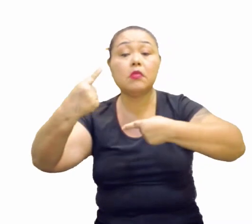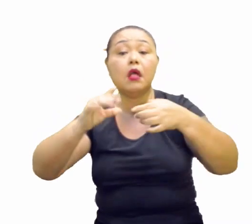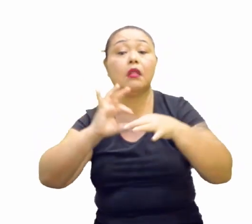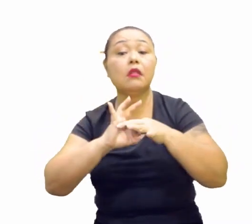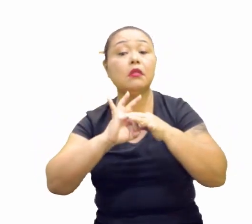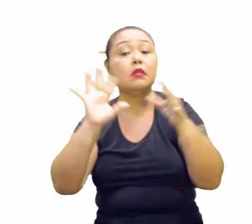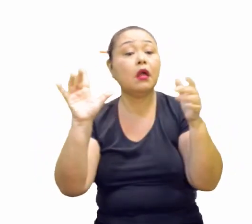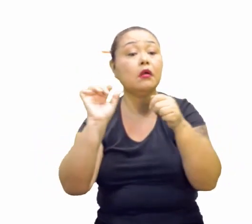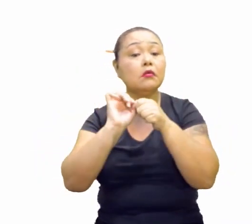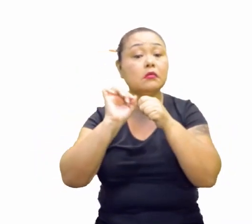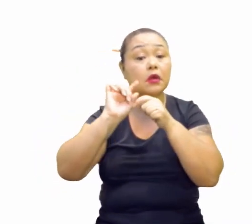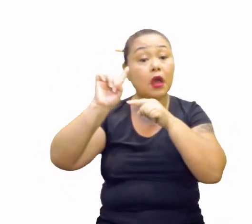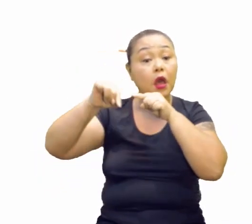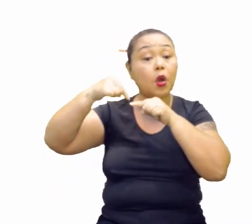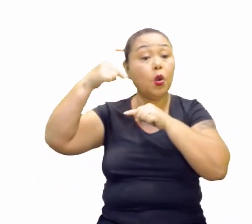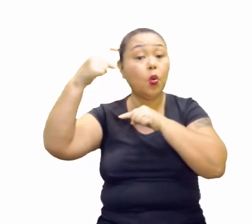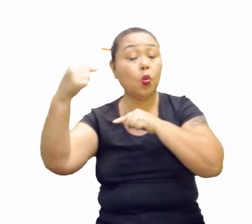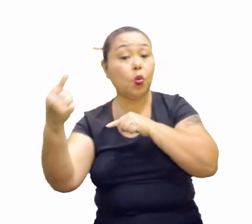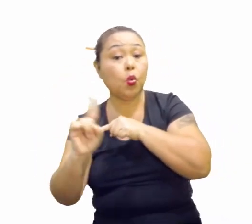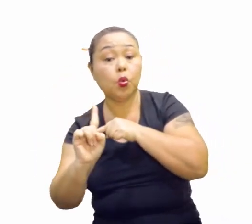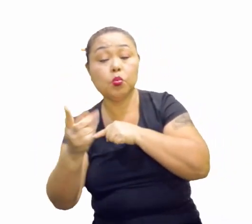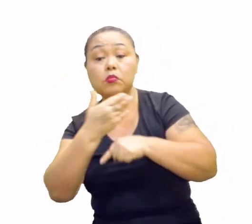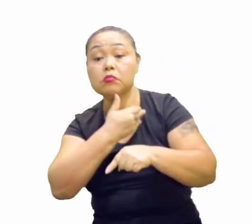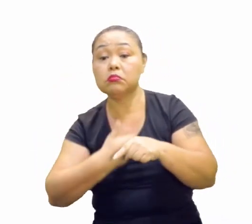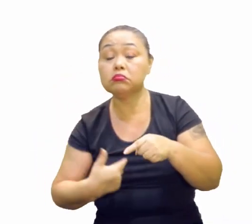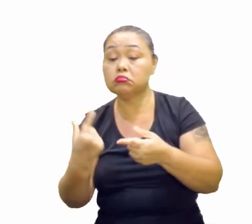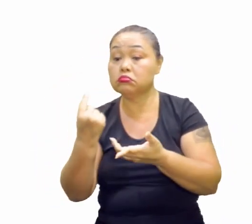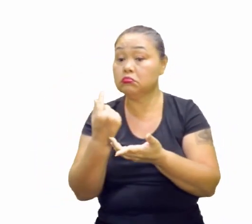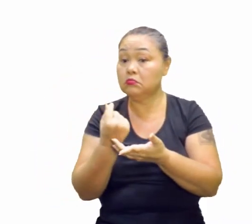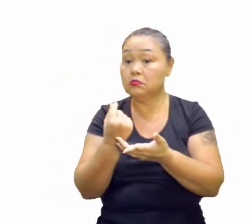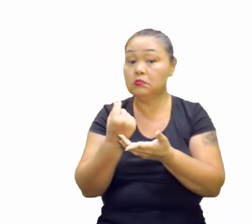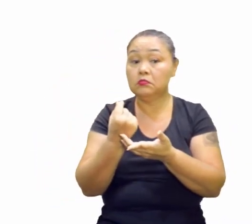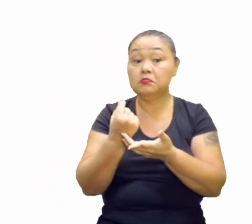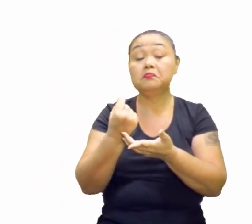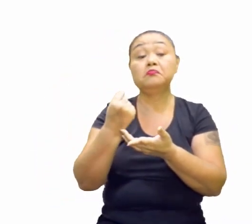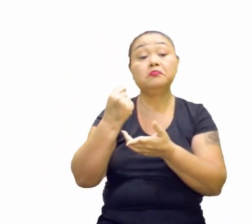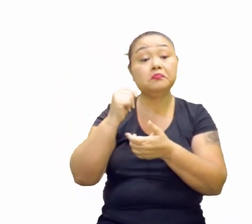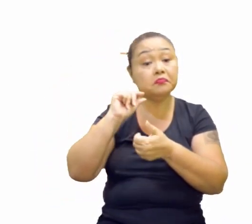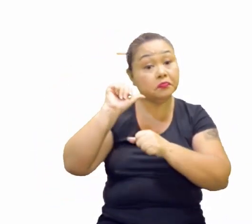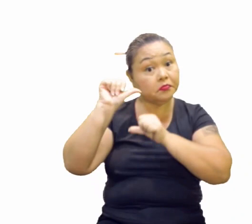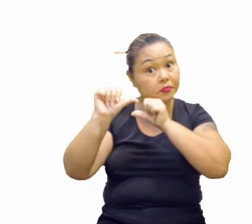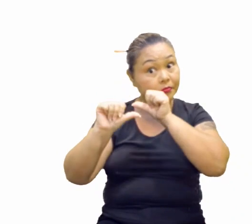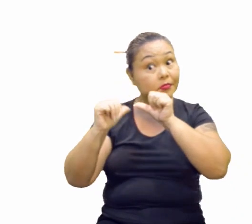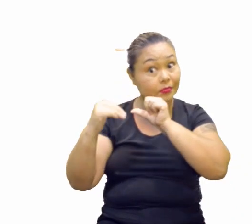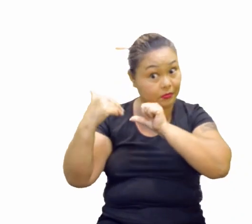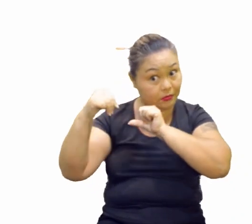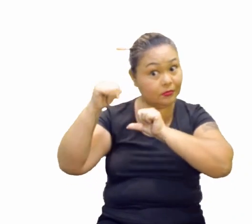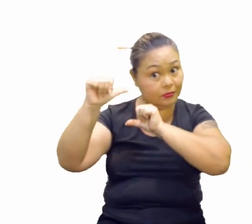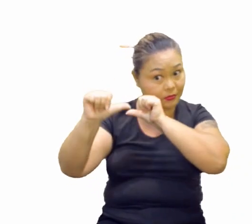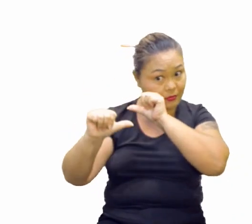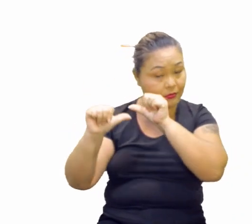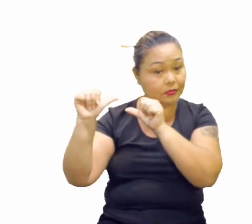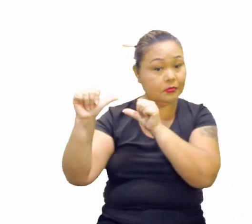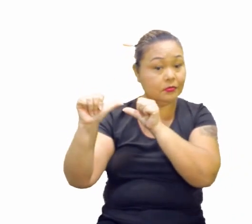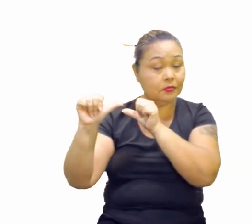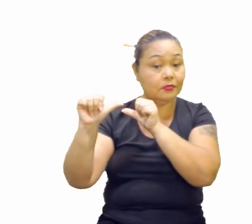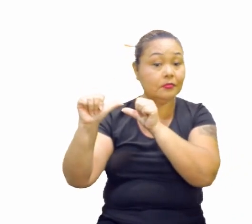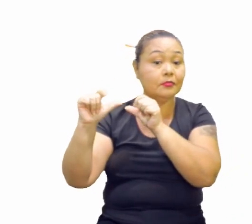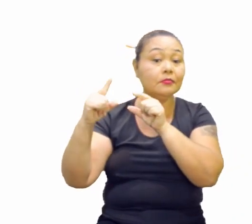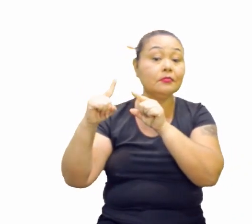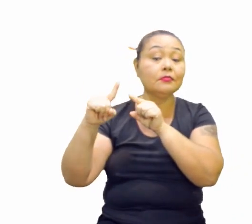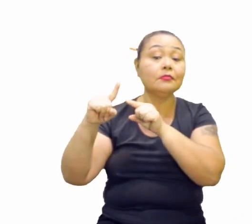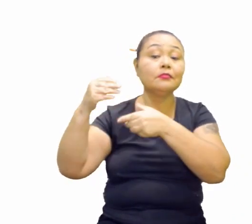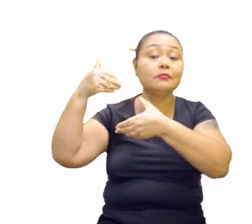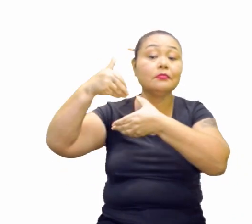intervenção do governo na economia. Isso se modificaria, né? Com a